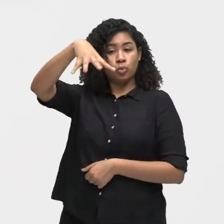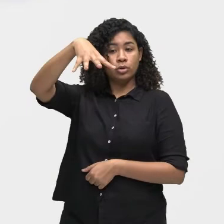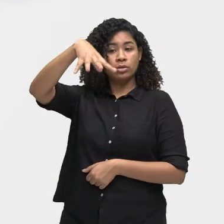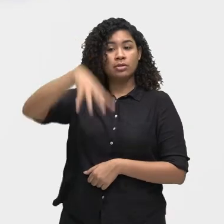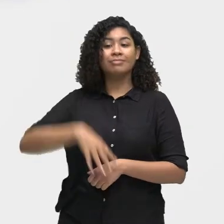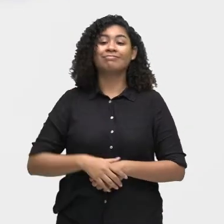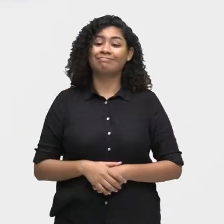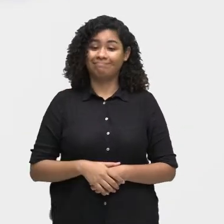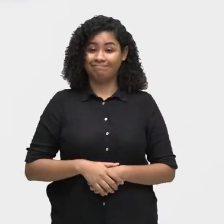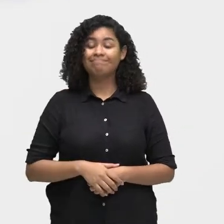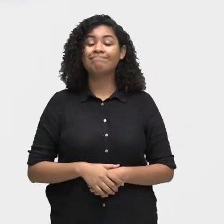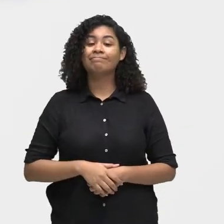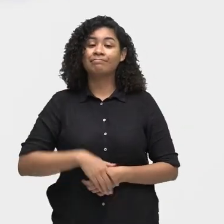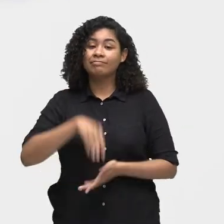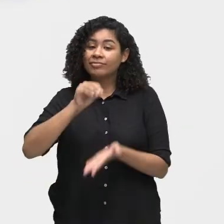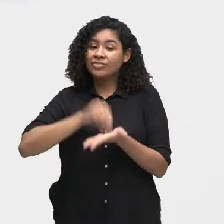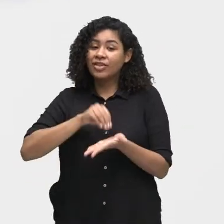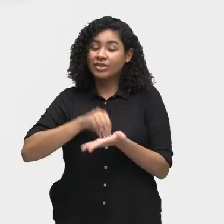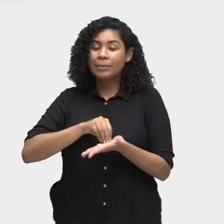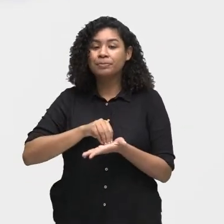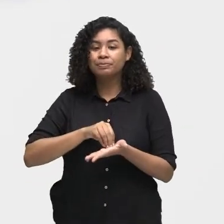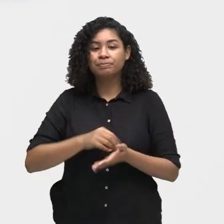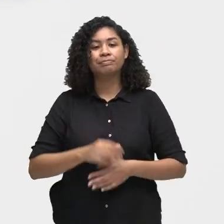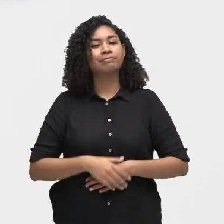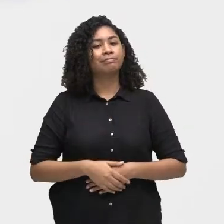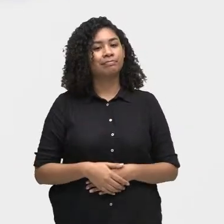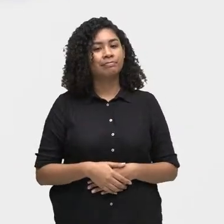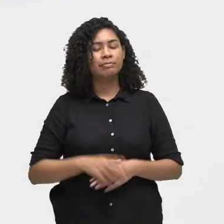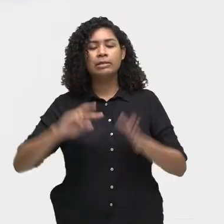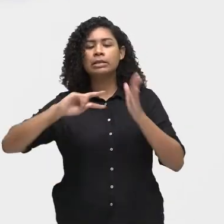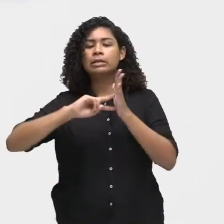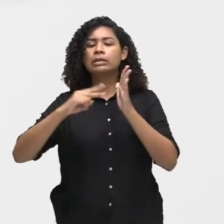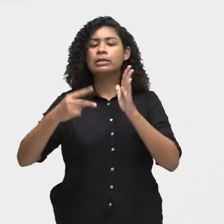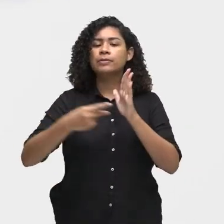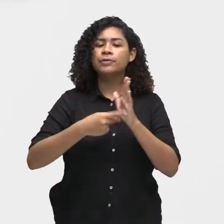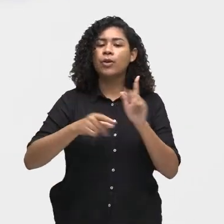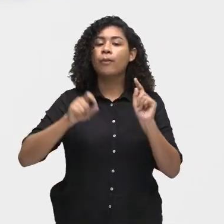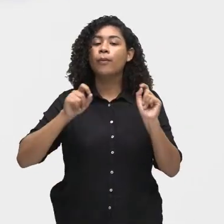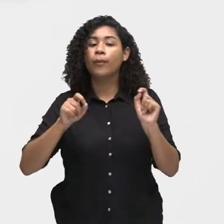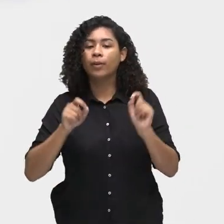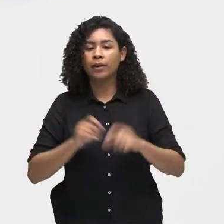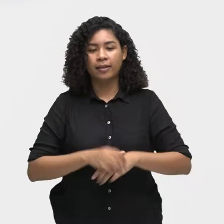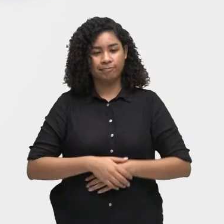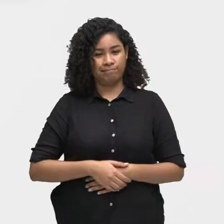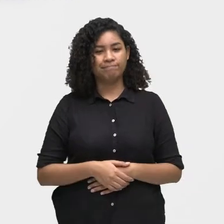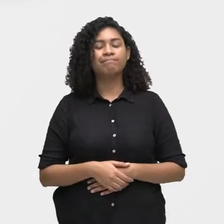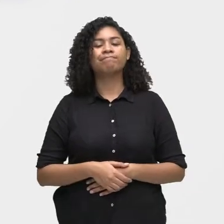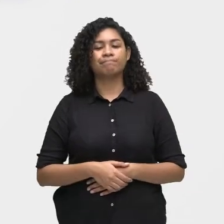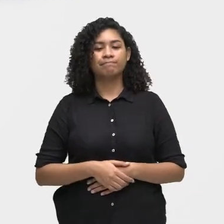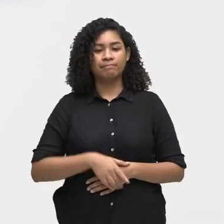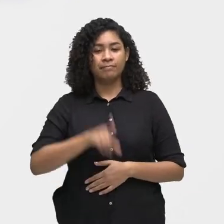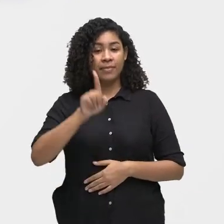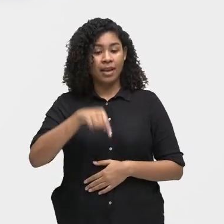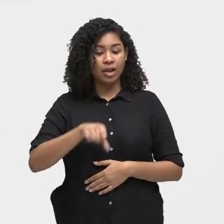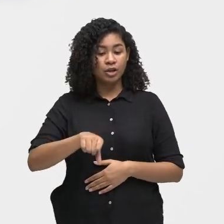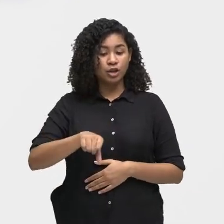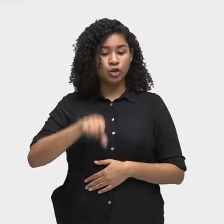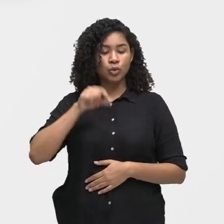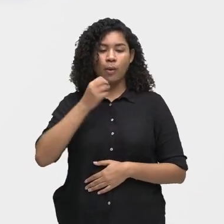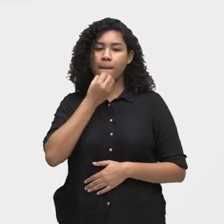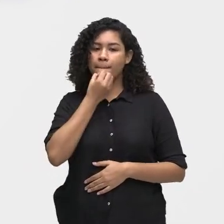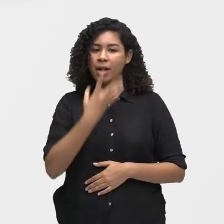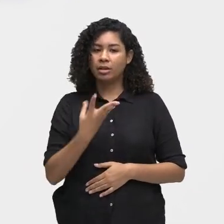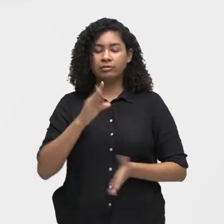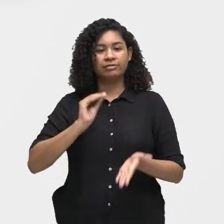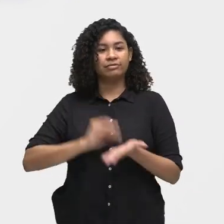graça, que seria luz, que seria na verdade a dimensão do quê? De fazer a escolha do bem. Muitas das vezes